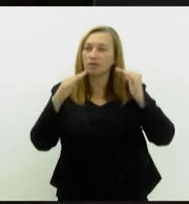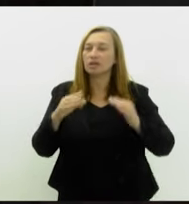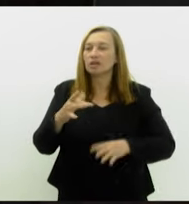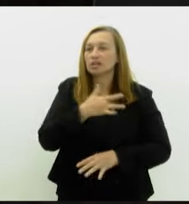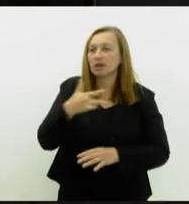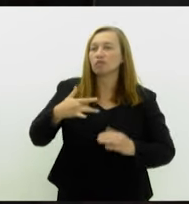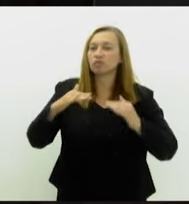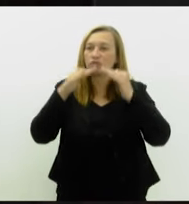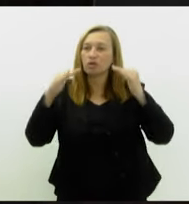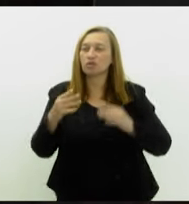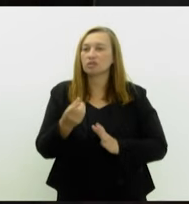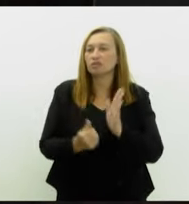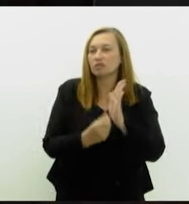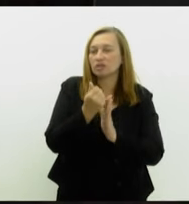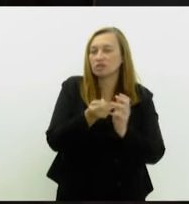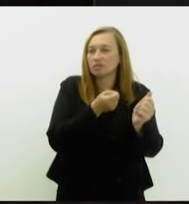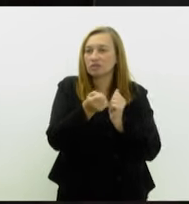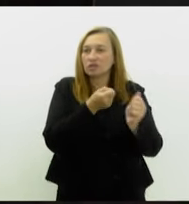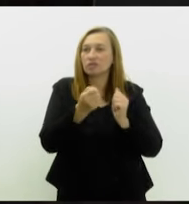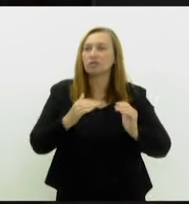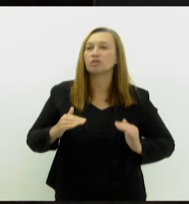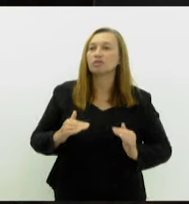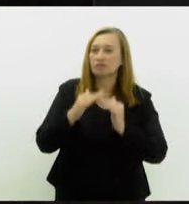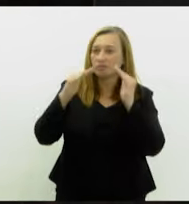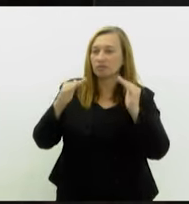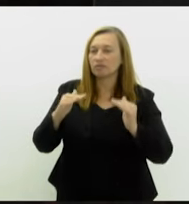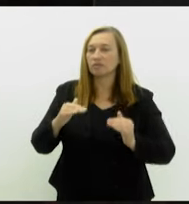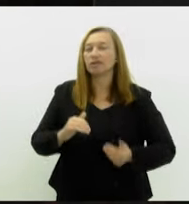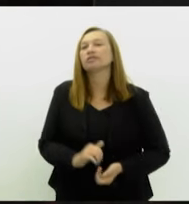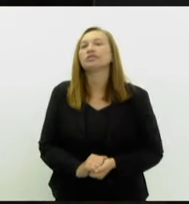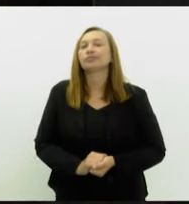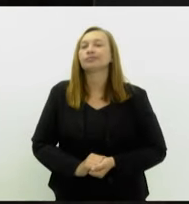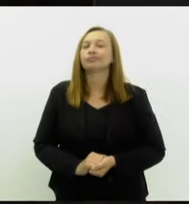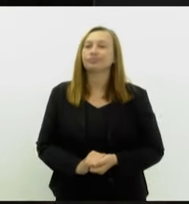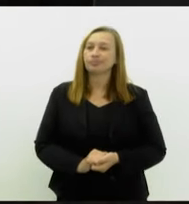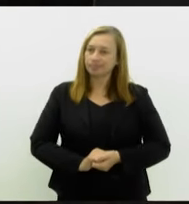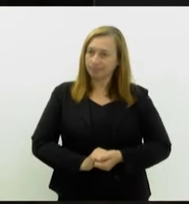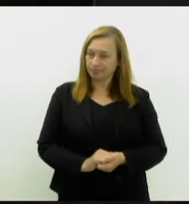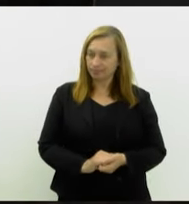favorável e de orçamento, finanças, fiscalização financeira e controle favorável.